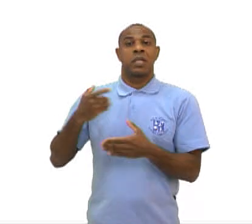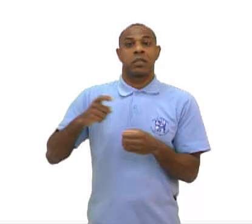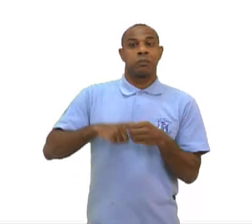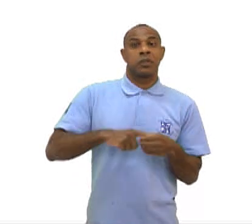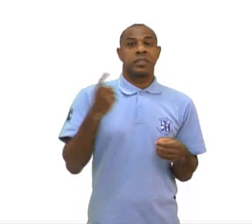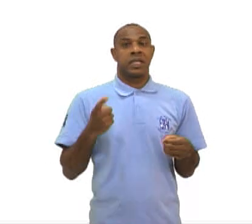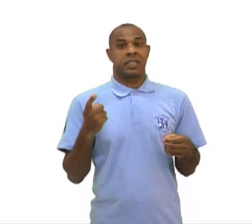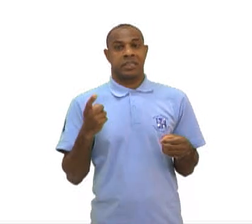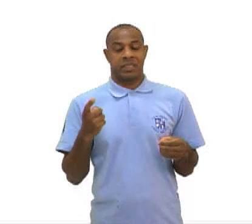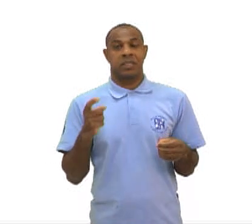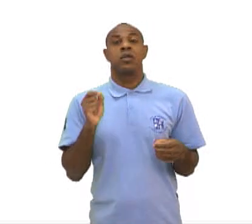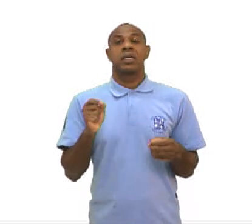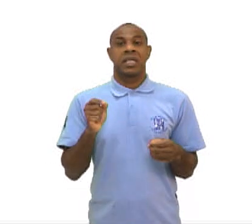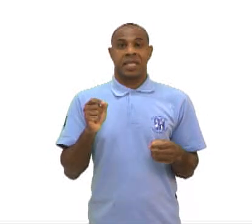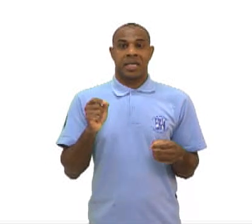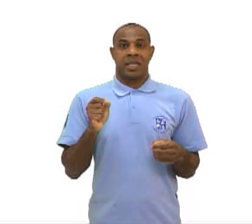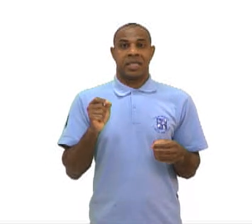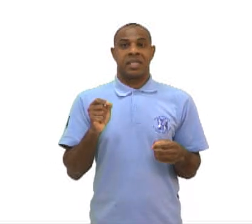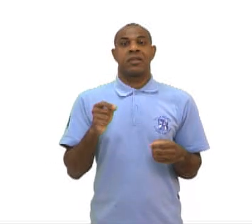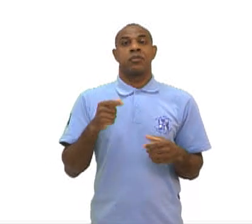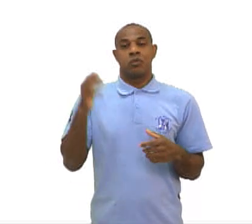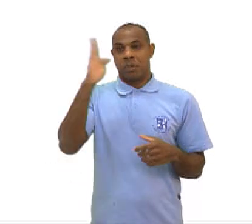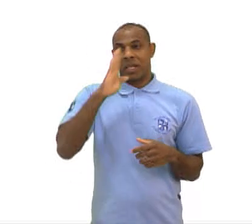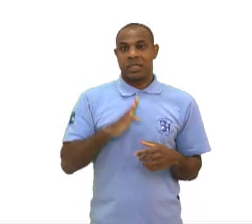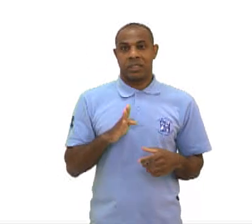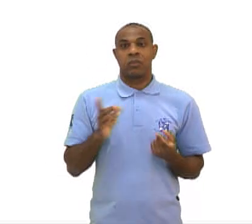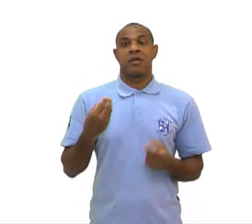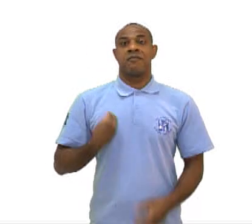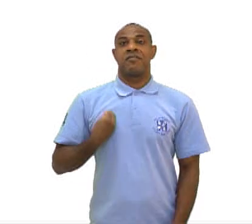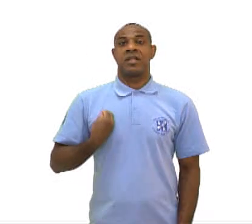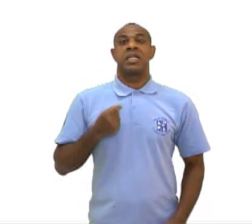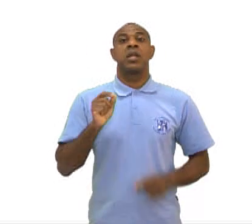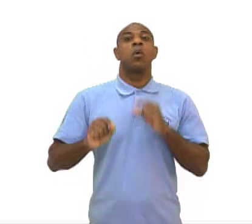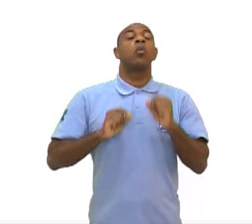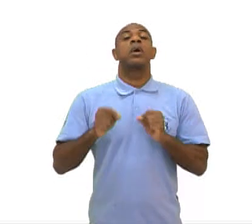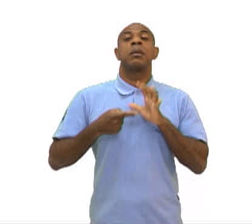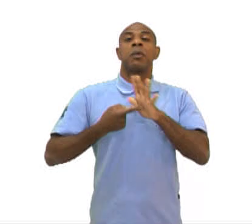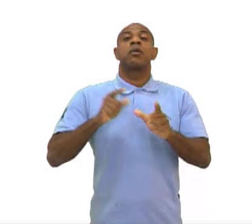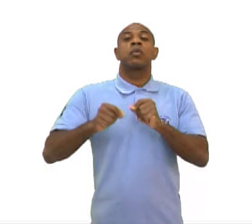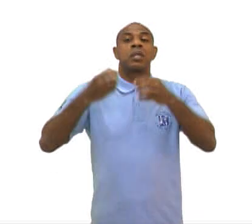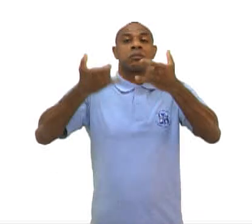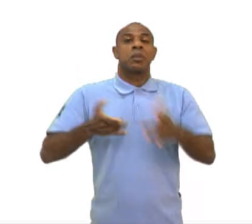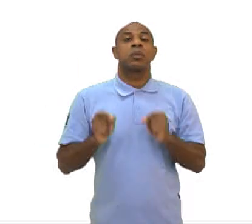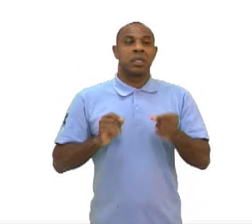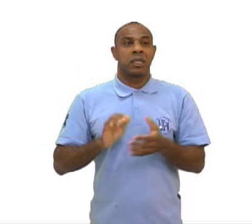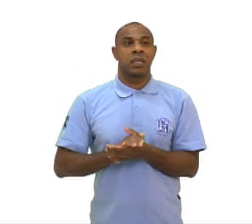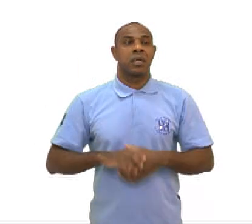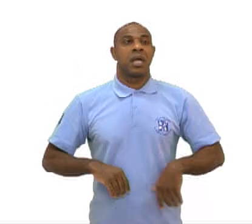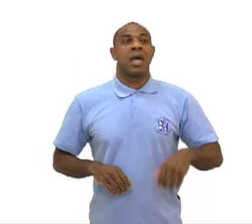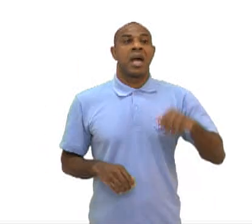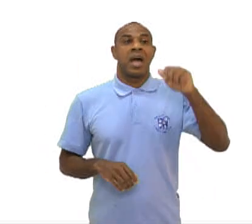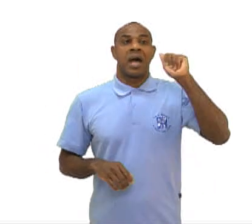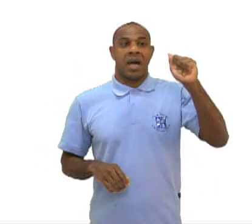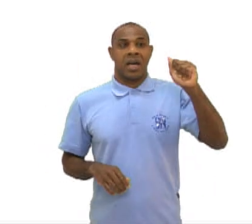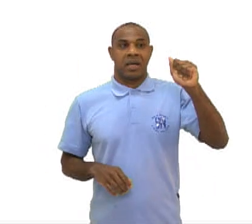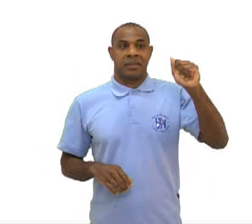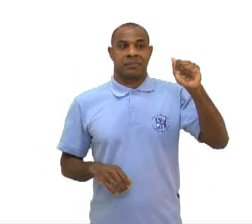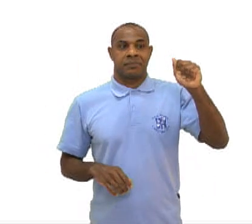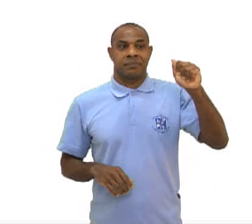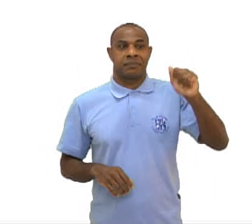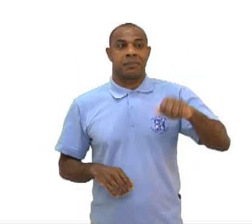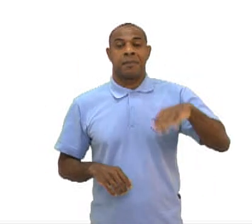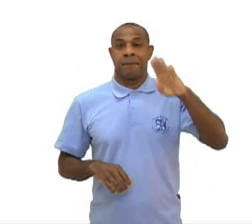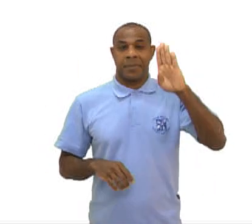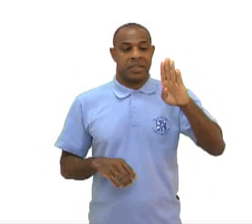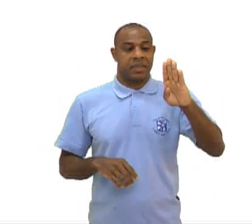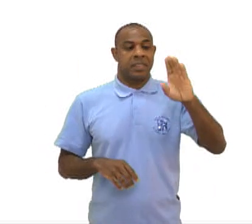Brasil, o caso mencionado é emblemático porque evidencia letra A, rigidez hierárquica da estrutura social.